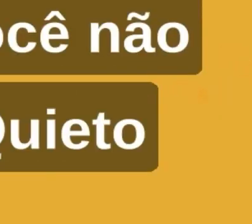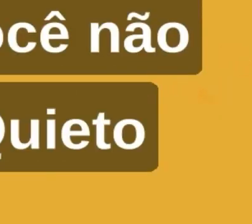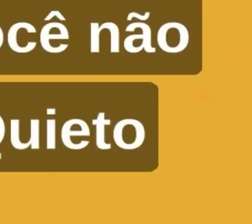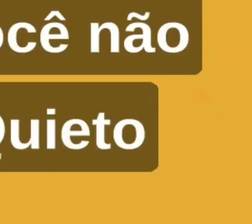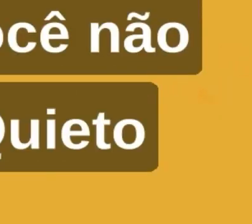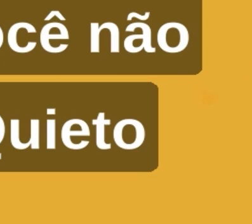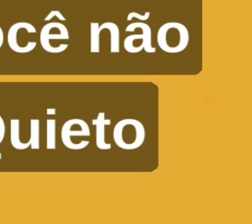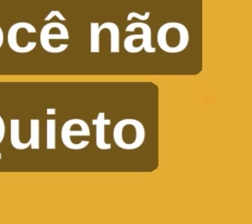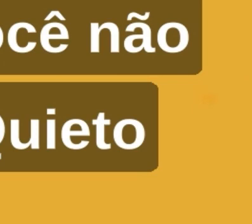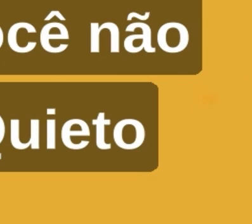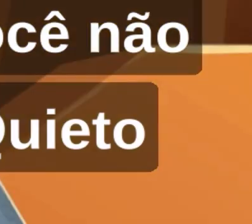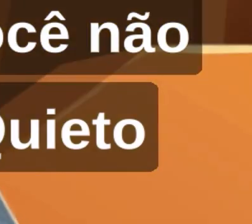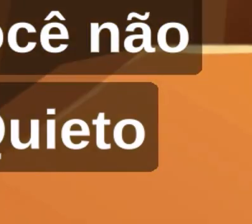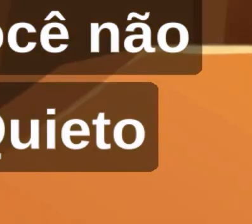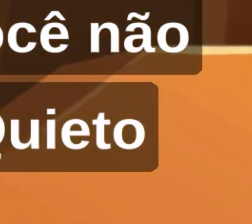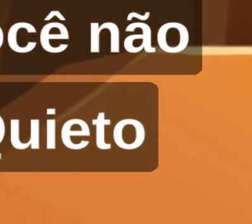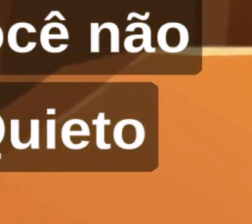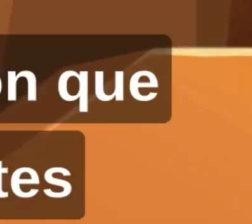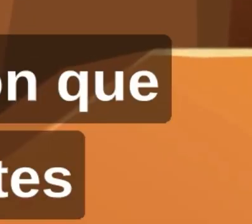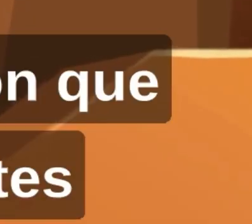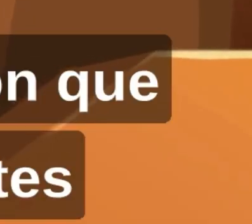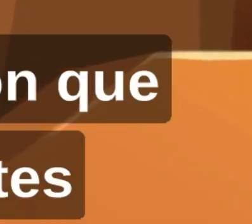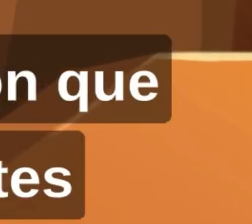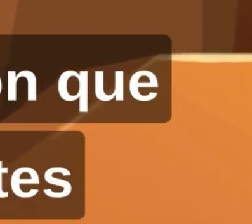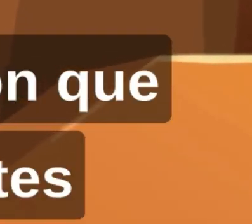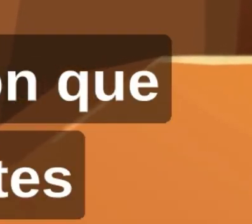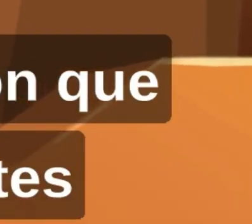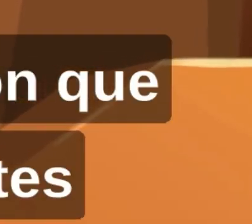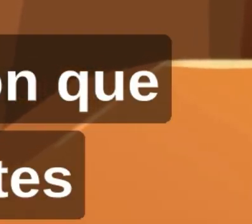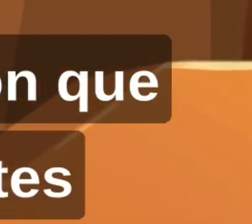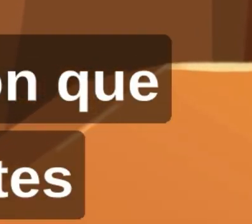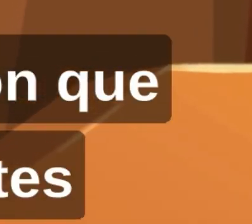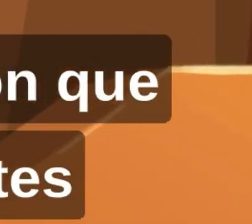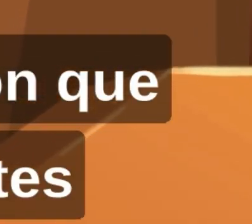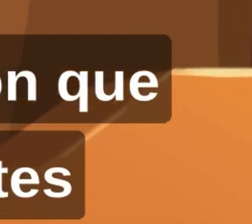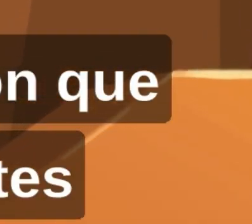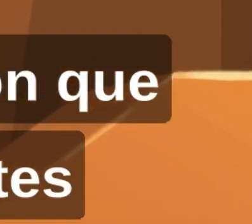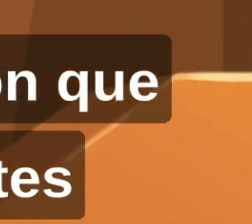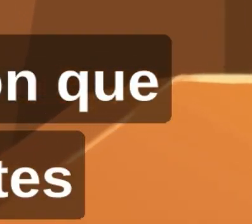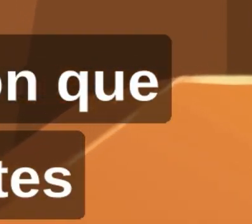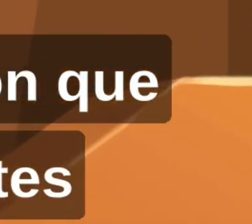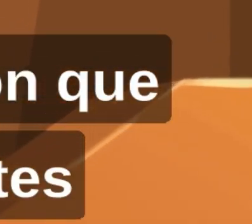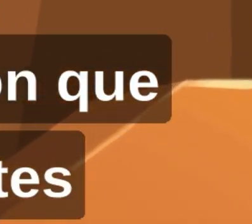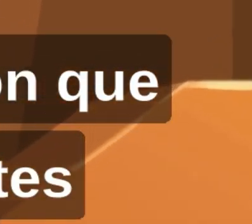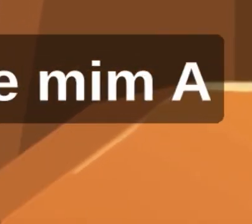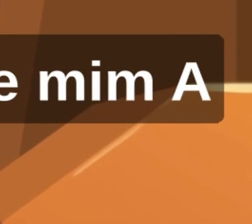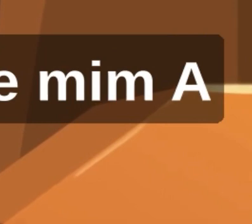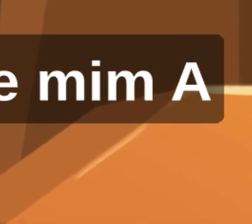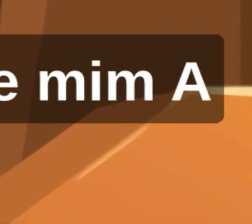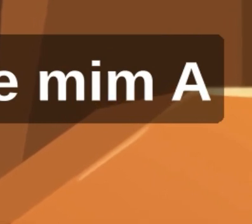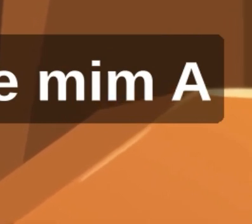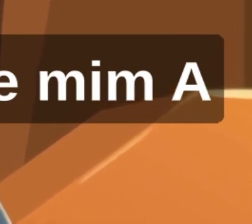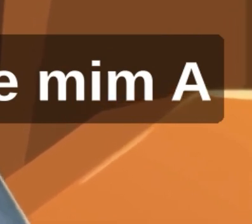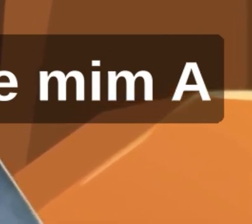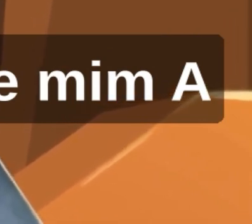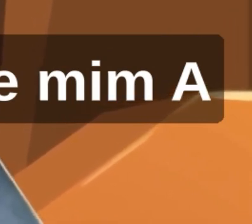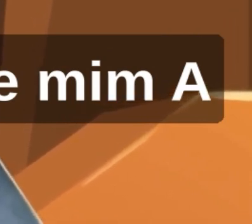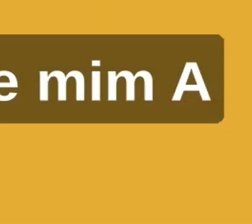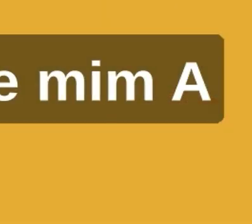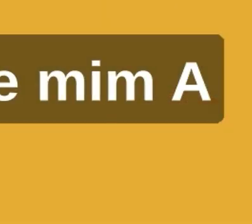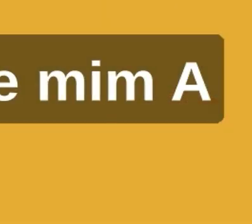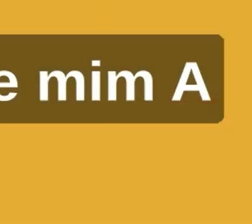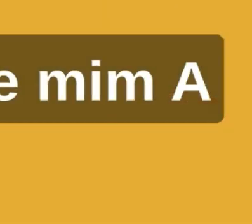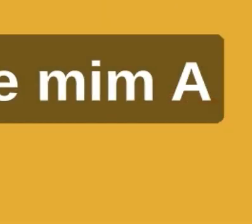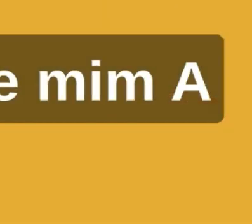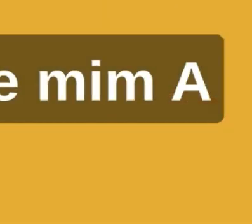você não quis me escutar? Fique quieto, Sancho! A culpa é do mago Freston, que transformou os gigantes em moinhos para roubar de mim